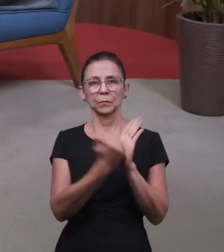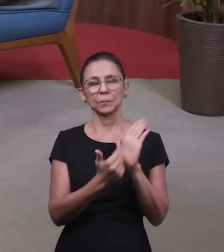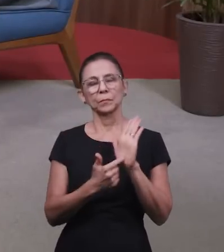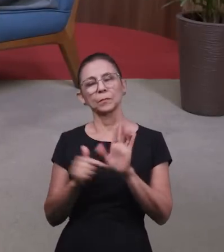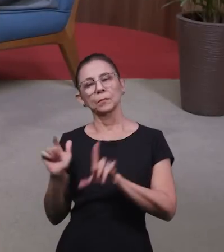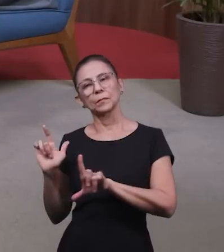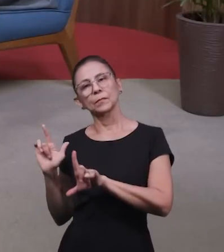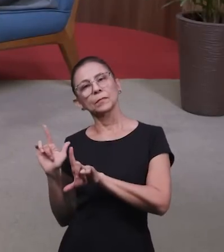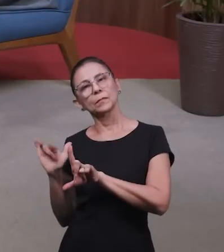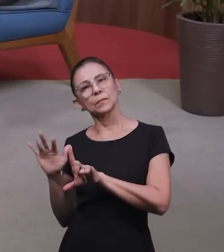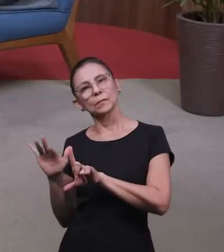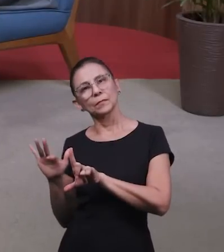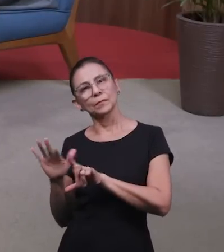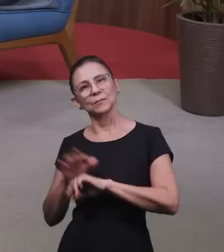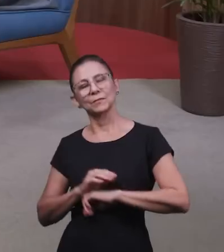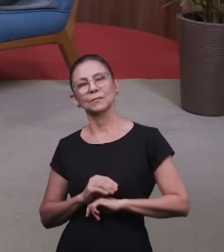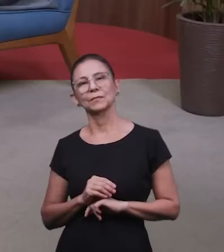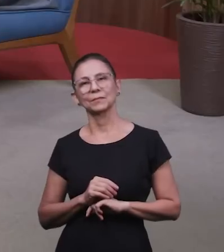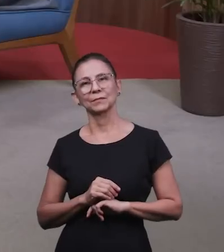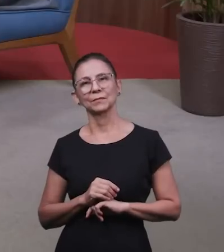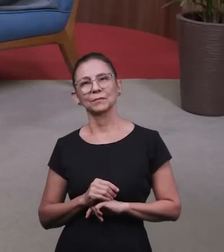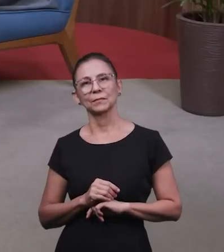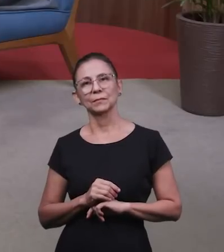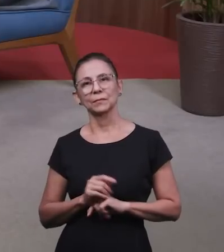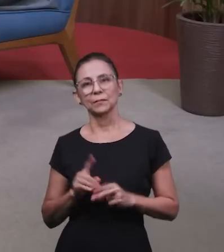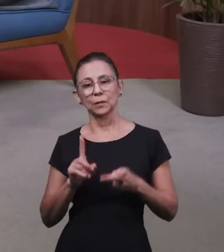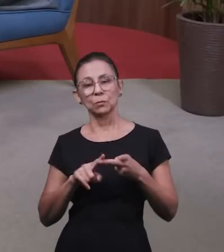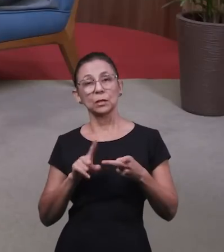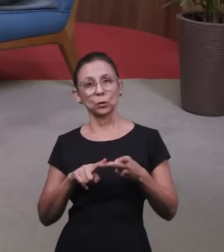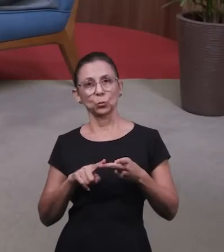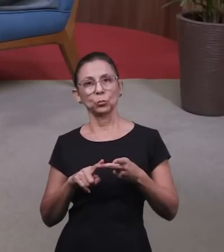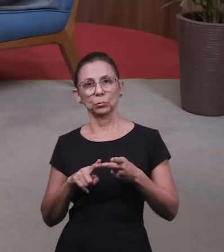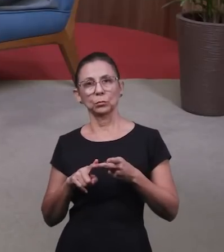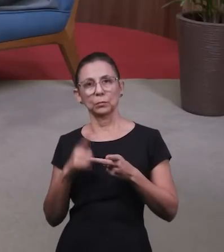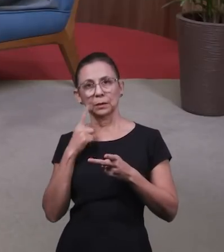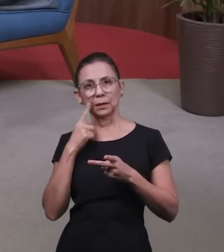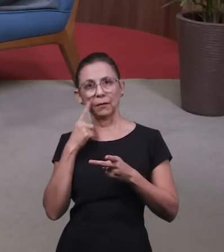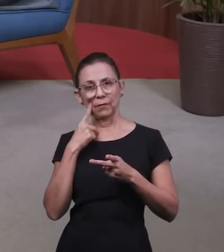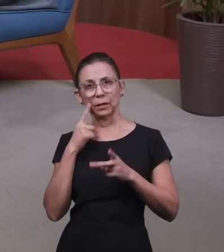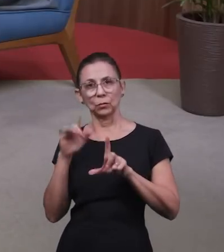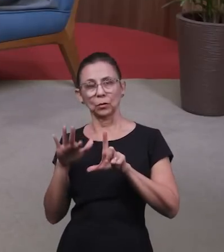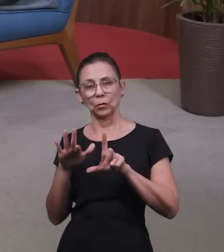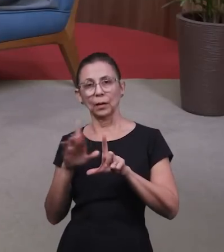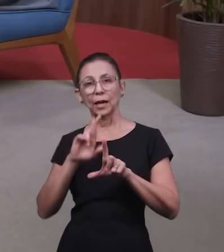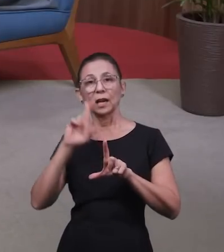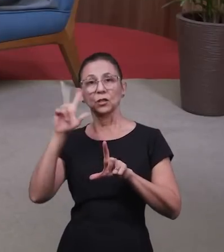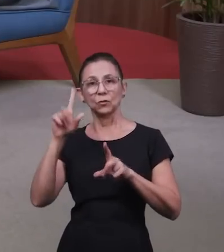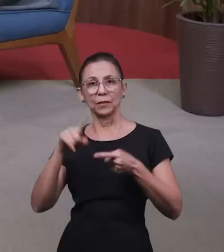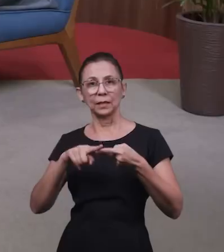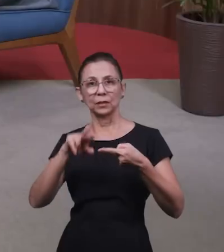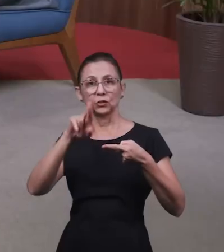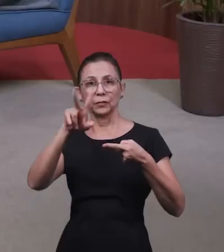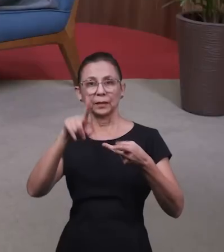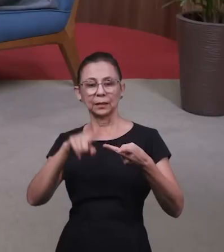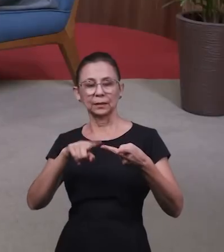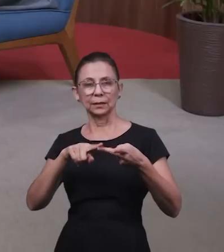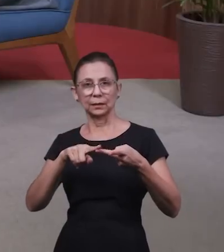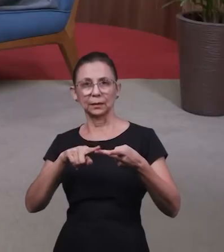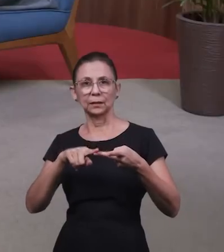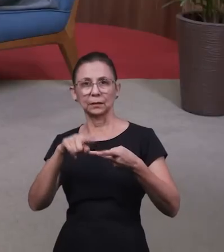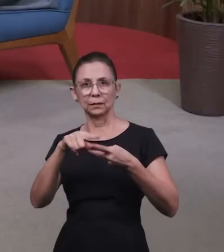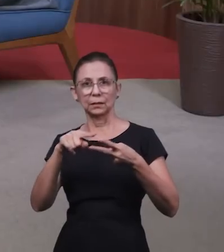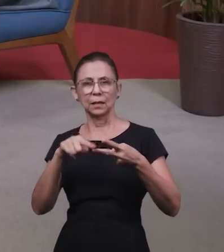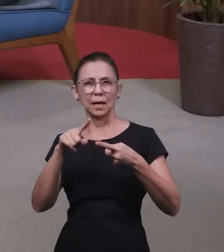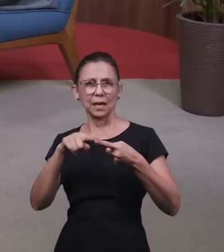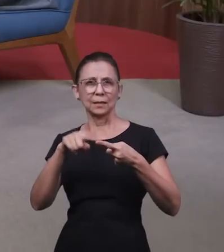início do quadro um QR Code aqui e a gente está mostrando outro QR Code. Esse que você está vendo agora aqui na tela, ele não é o mesmo do início do